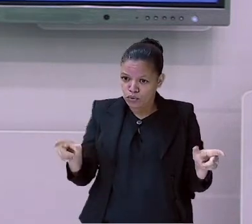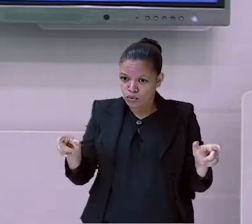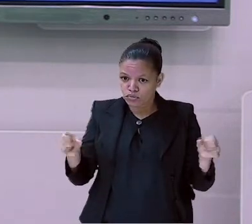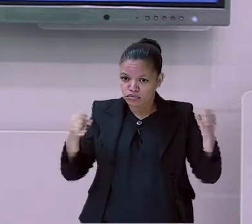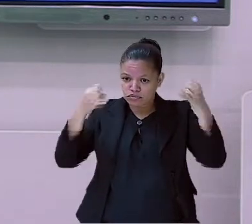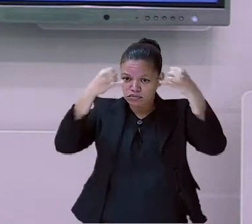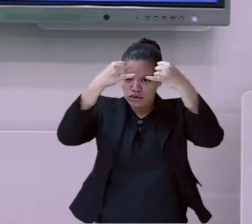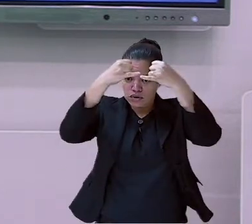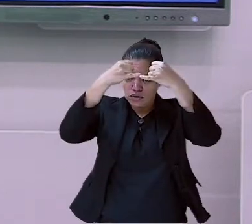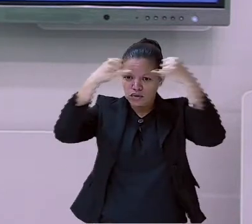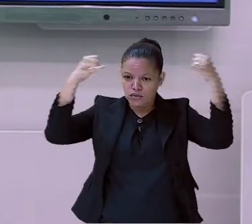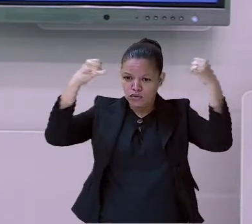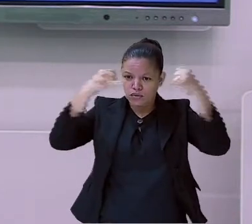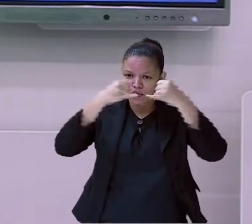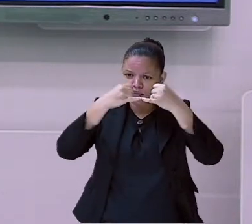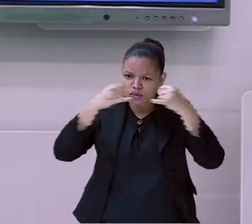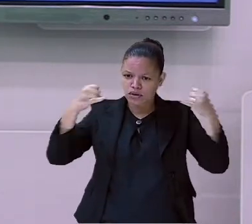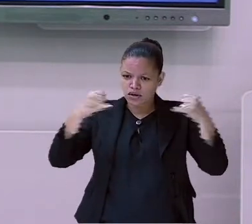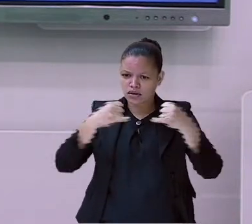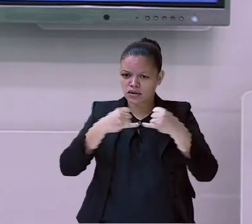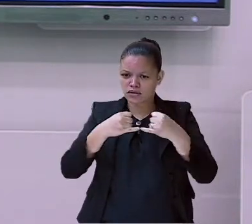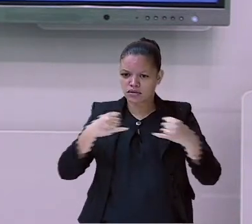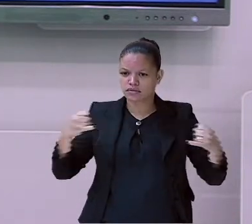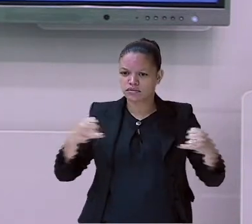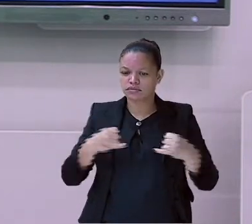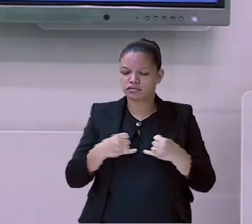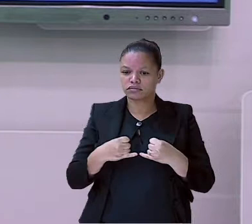com dados qualitativos.